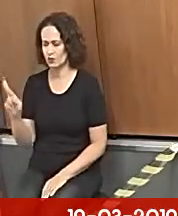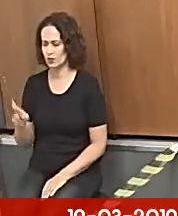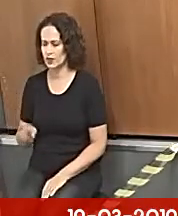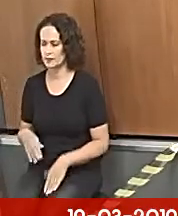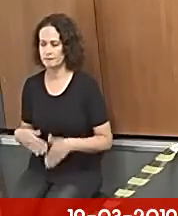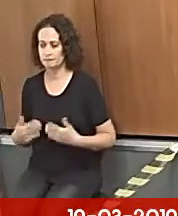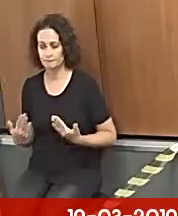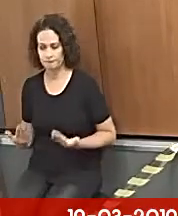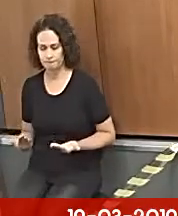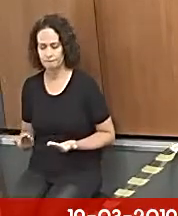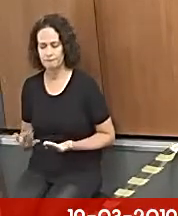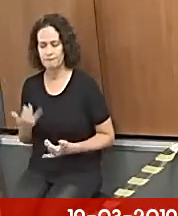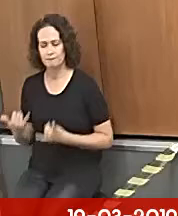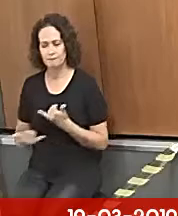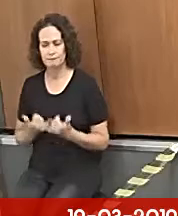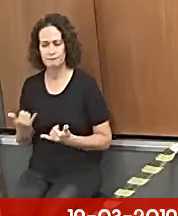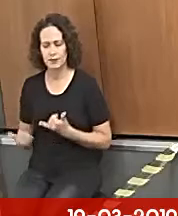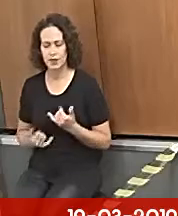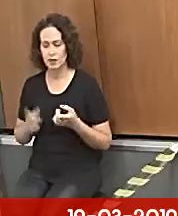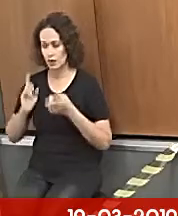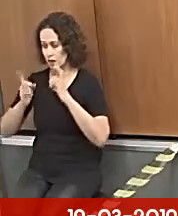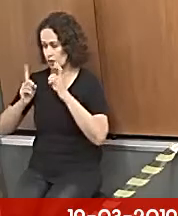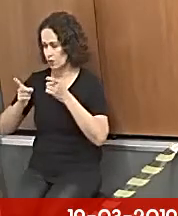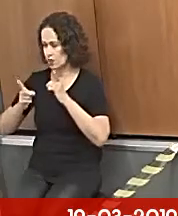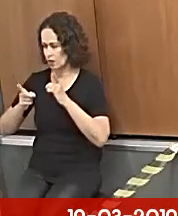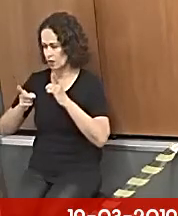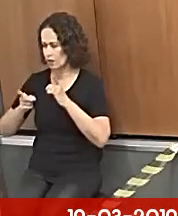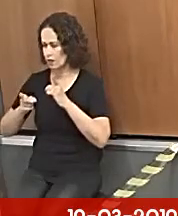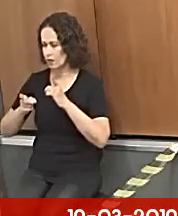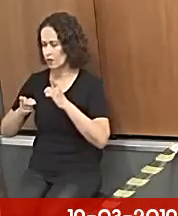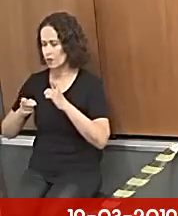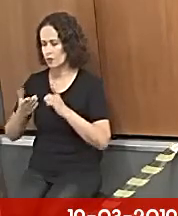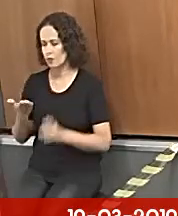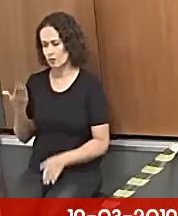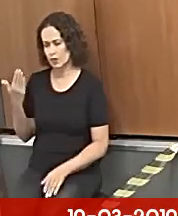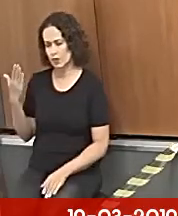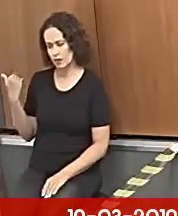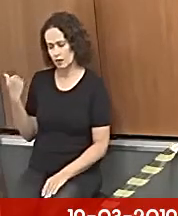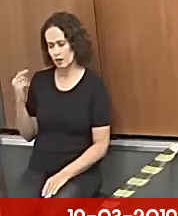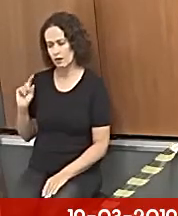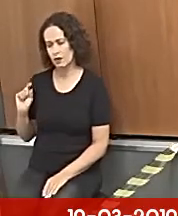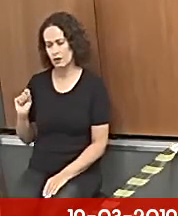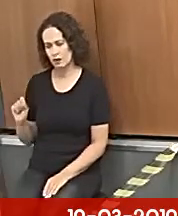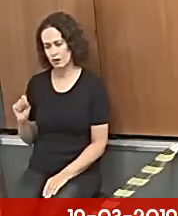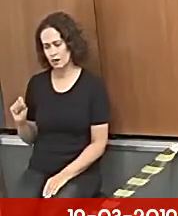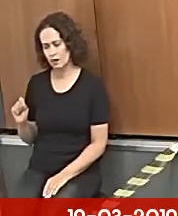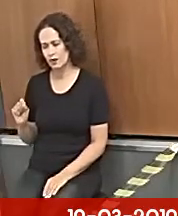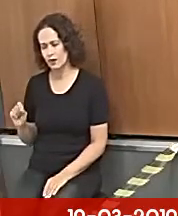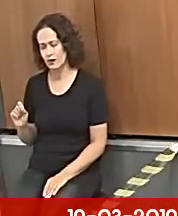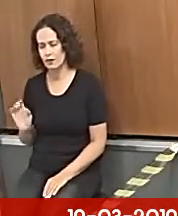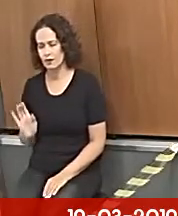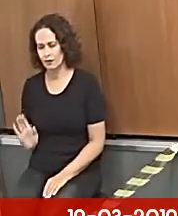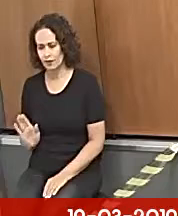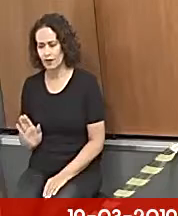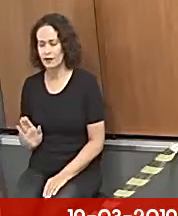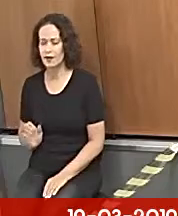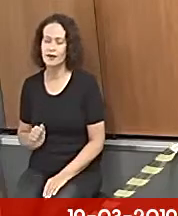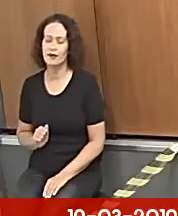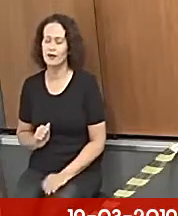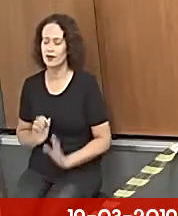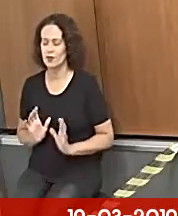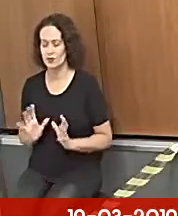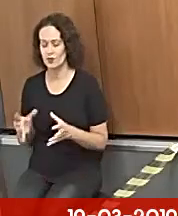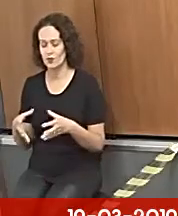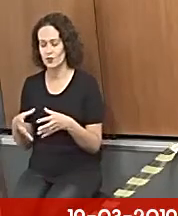acho que eu até brinquei na reunião passada eu falei que agora não fico nem um time agora ficou um apoio uma seleção completa é como diz